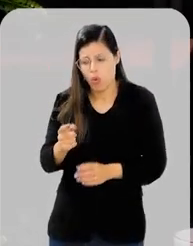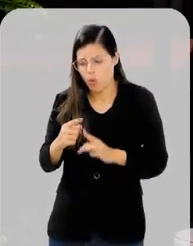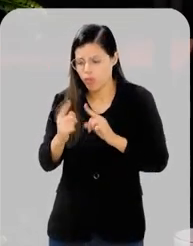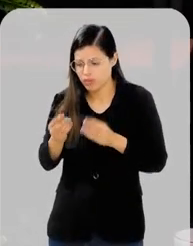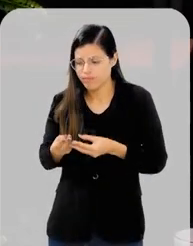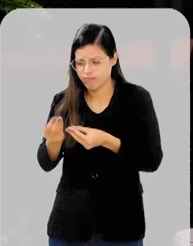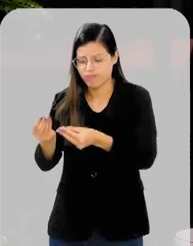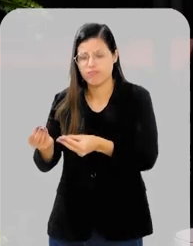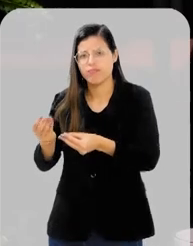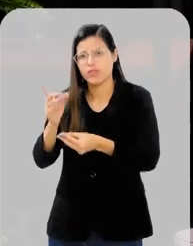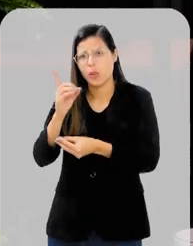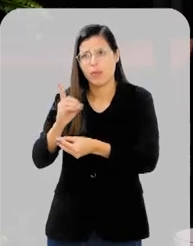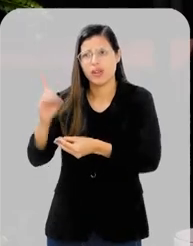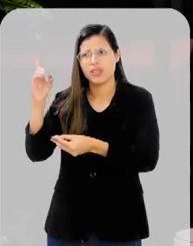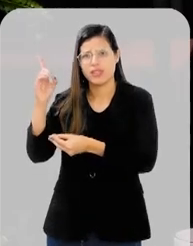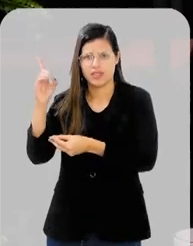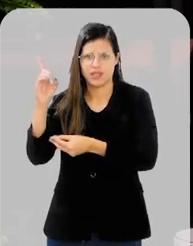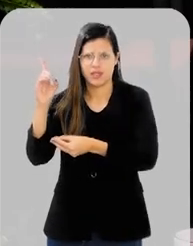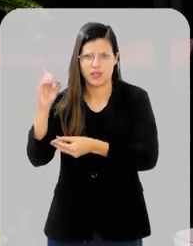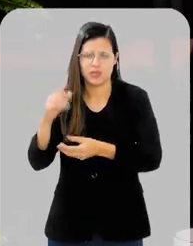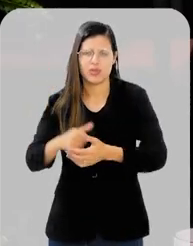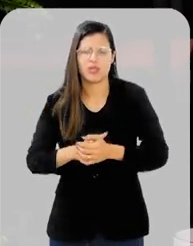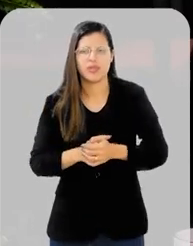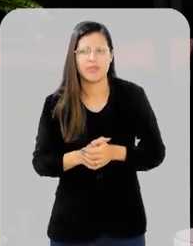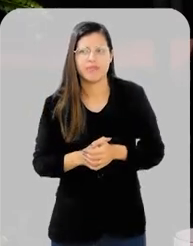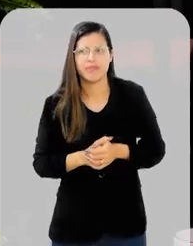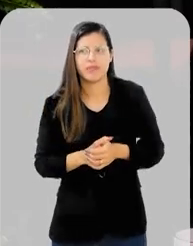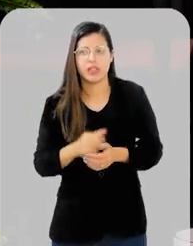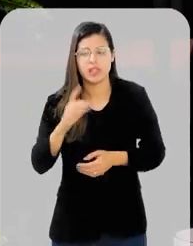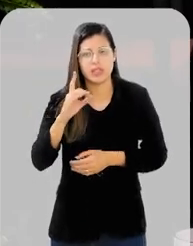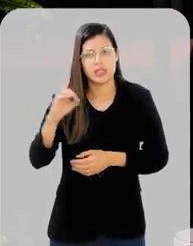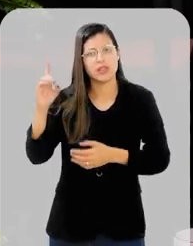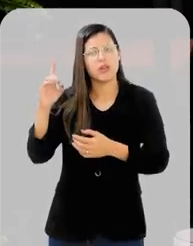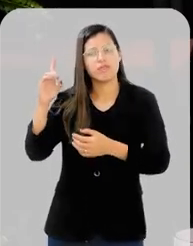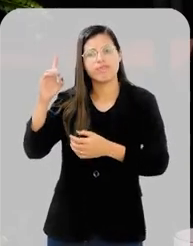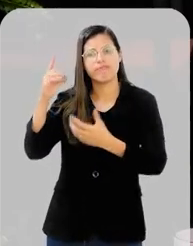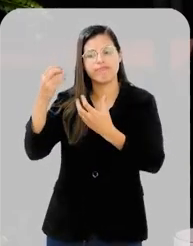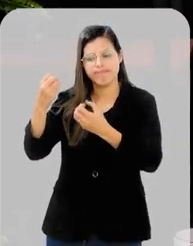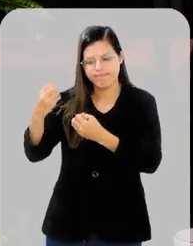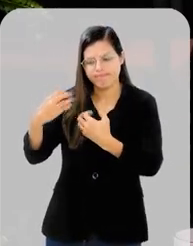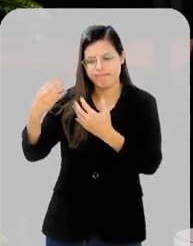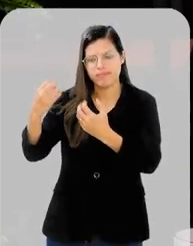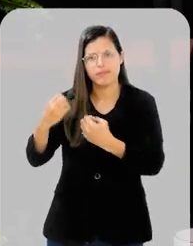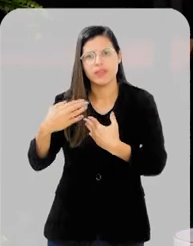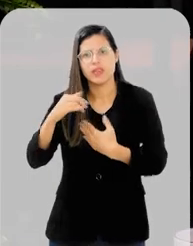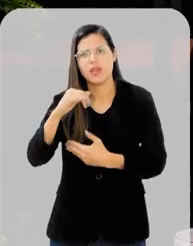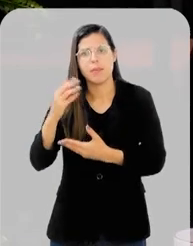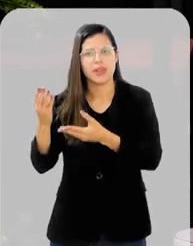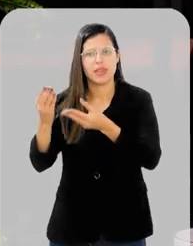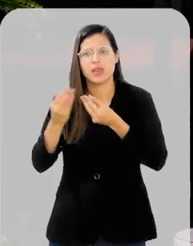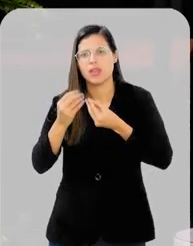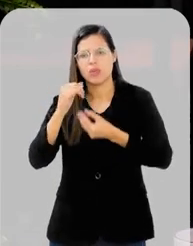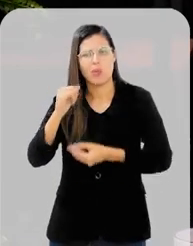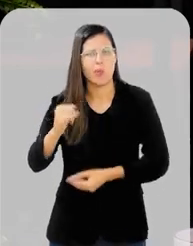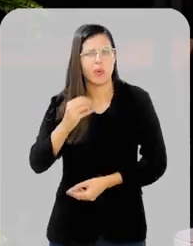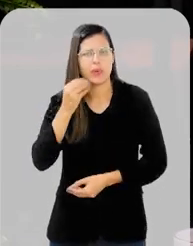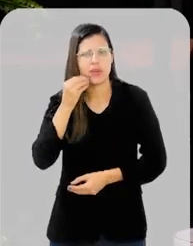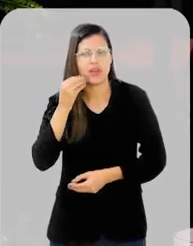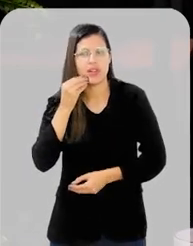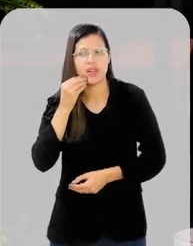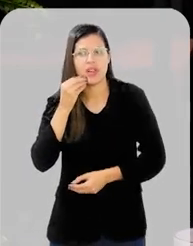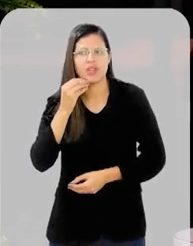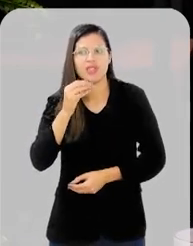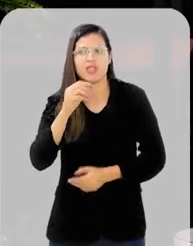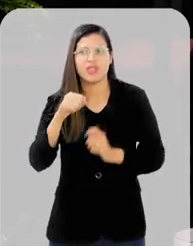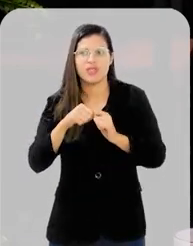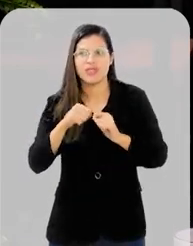dou para que Deus cuide de mim então eu acho que o o é isso né Deus tem me ensinado e tem me dado a oportunidade de fazer